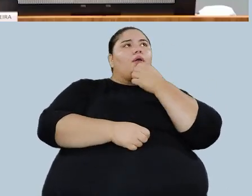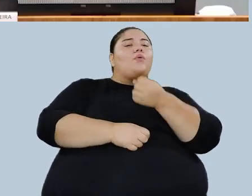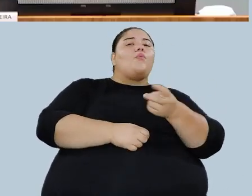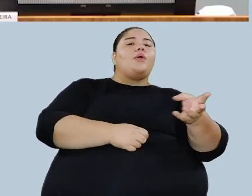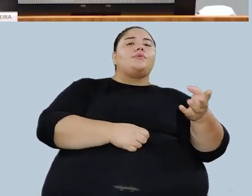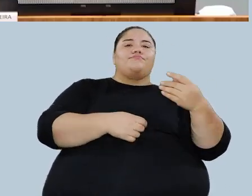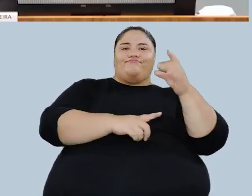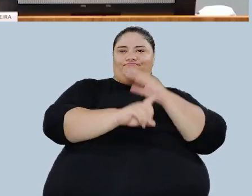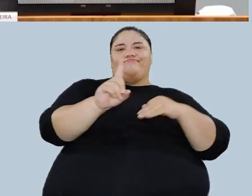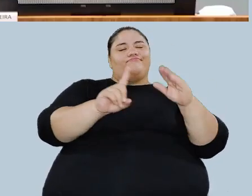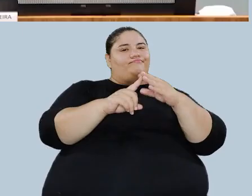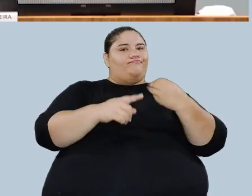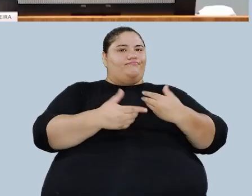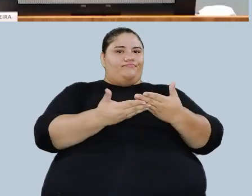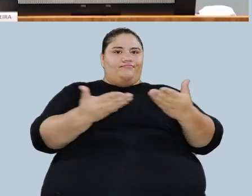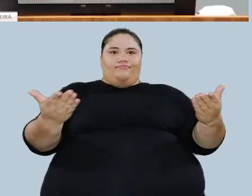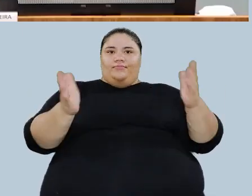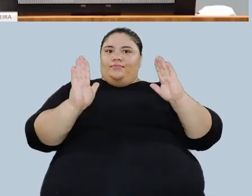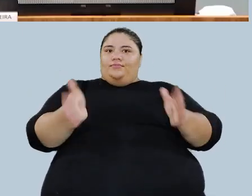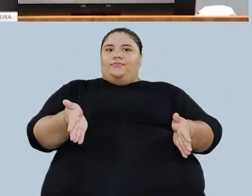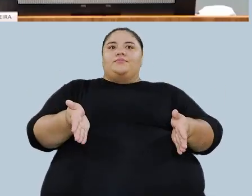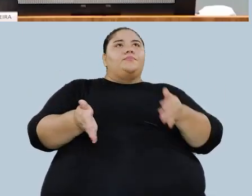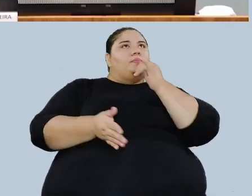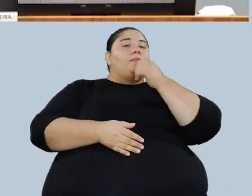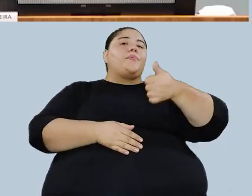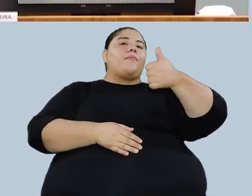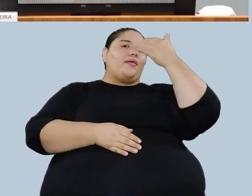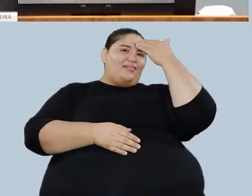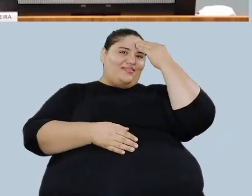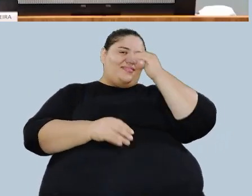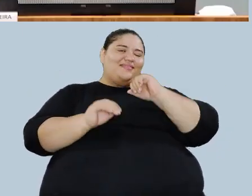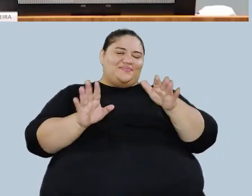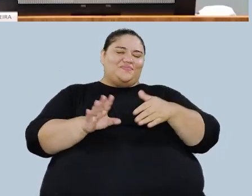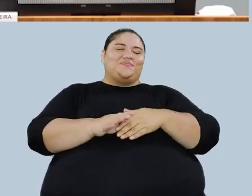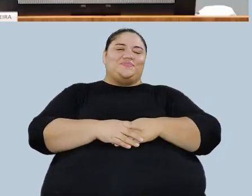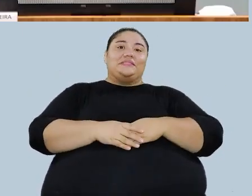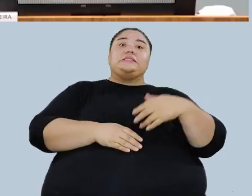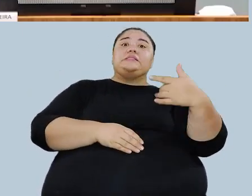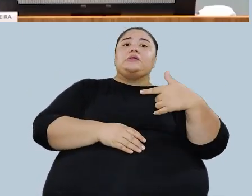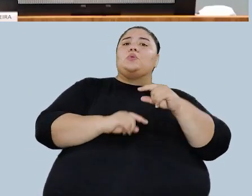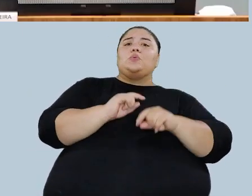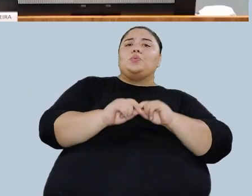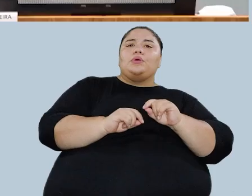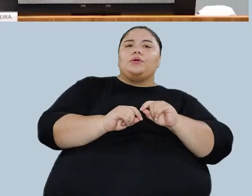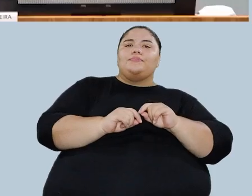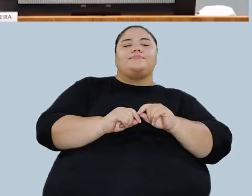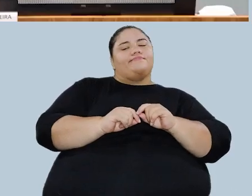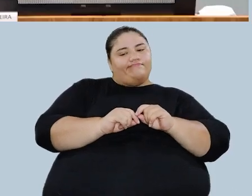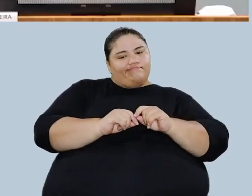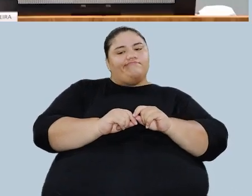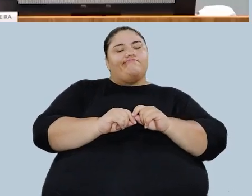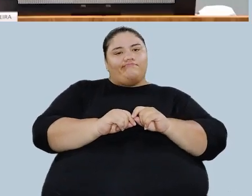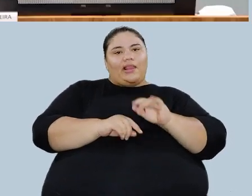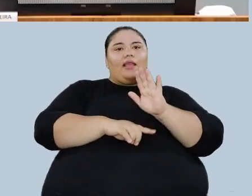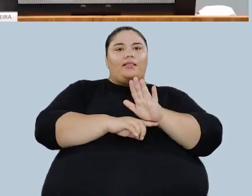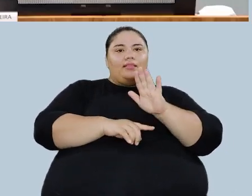os excelentíssimos desembargadores aqui presentes gastaram, primeiro, para entender, segundo, para